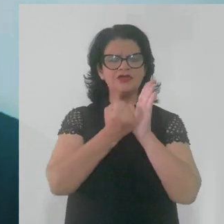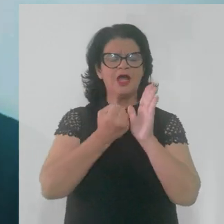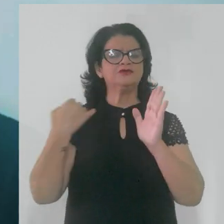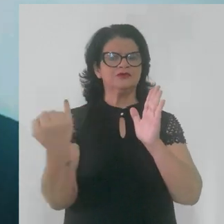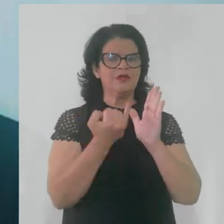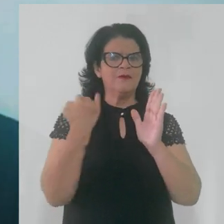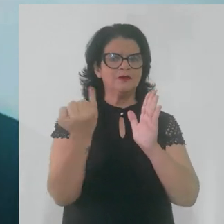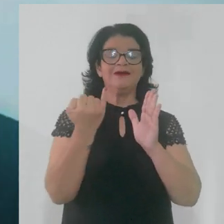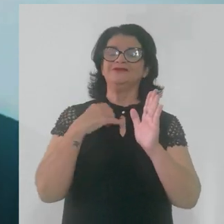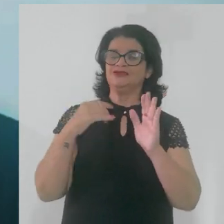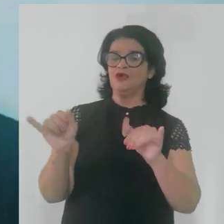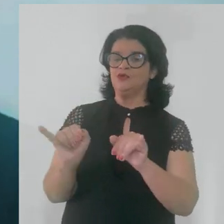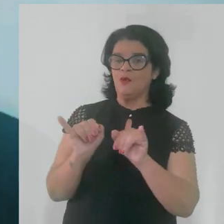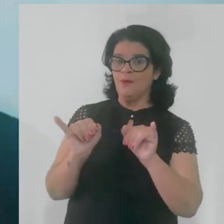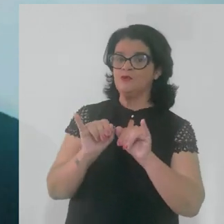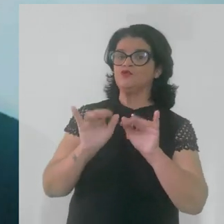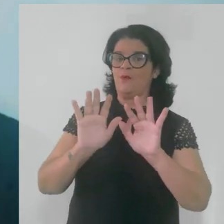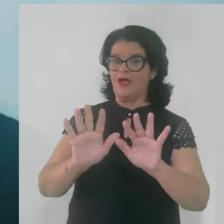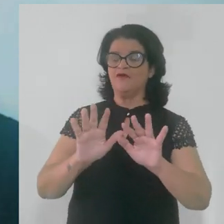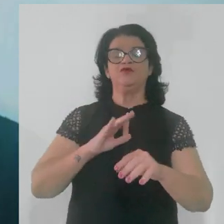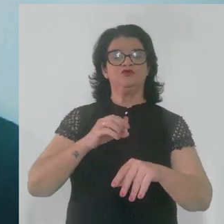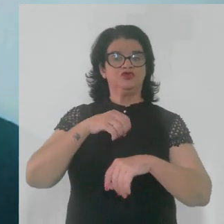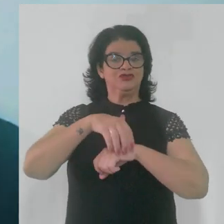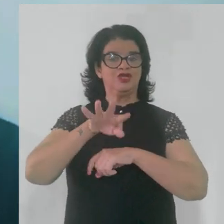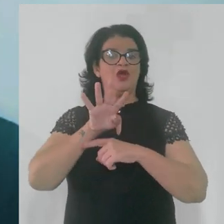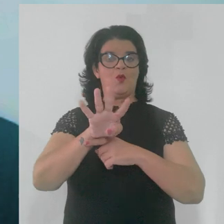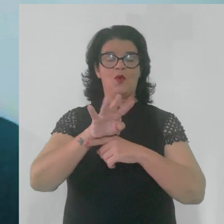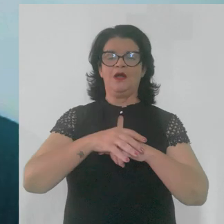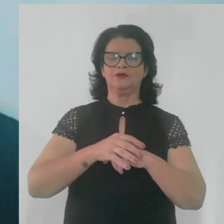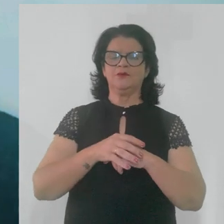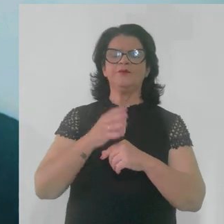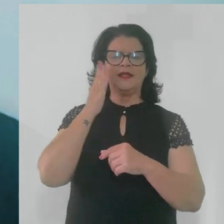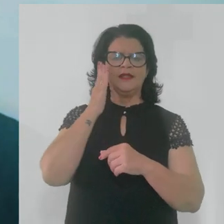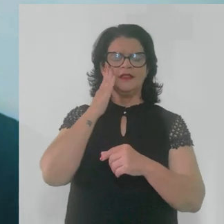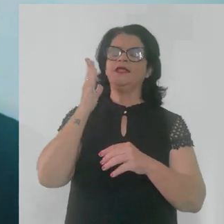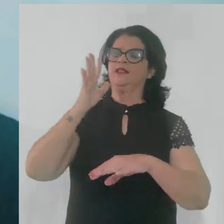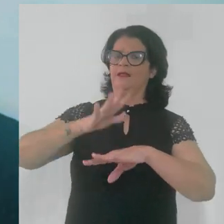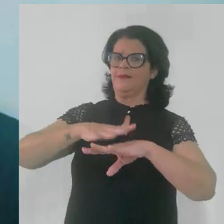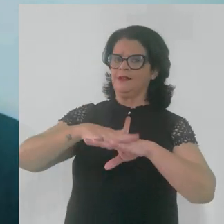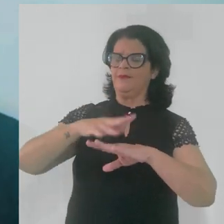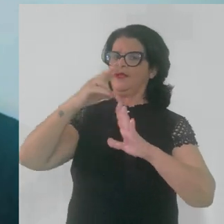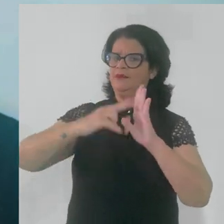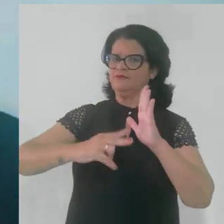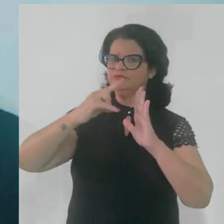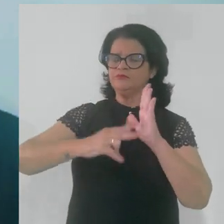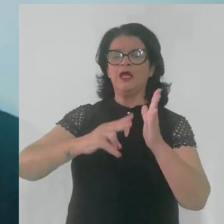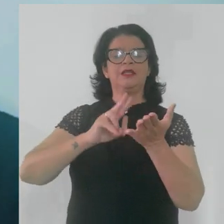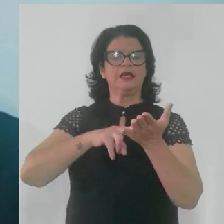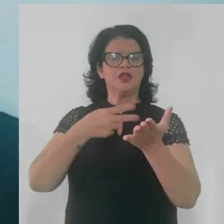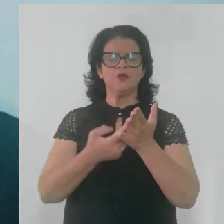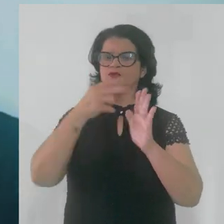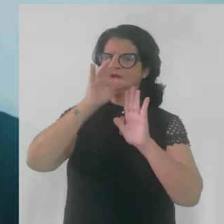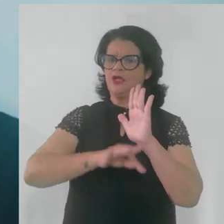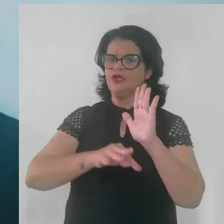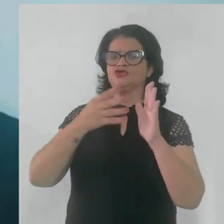os dados relevantes daqueles supérfluos. Dica número 4: interpretação matemática.